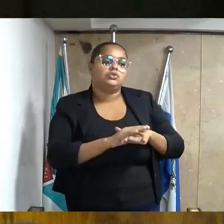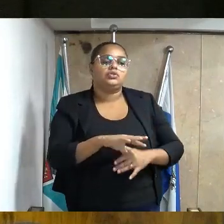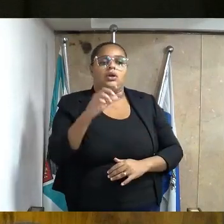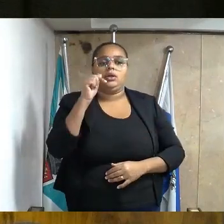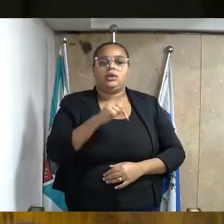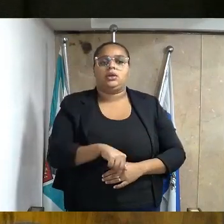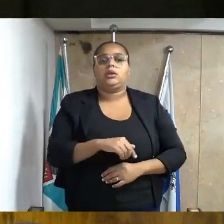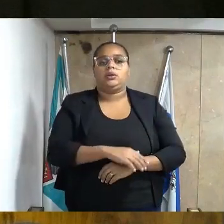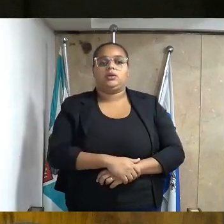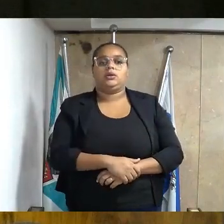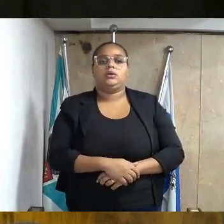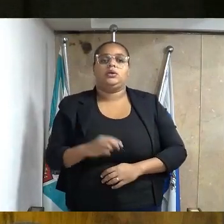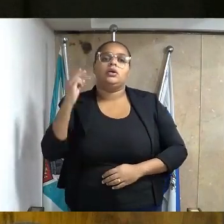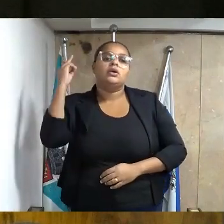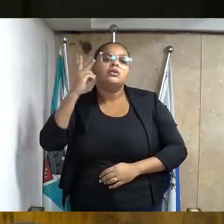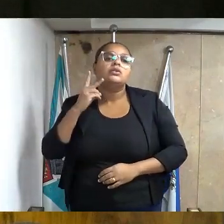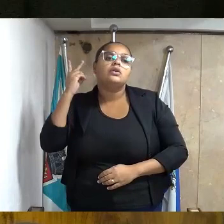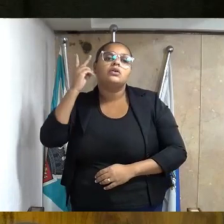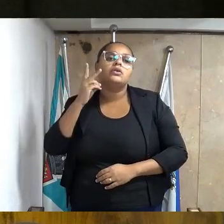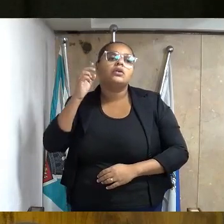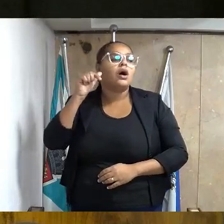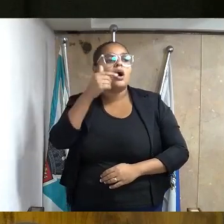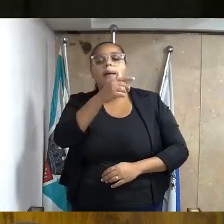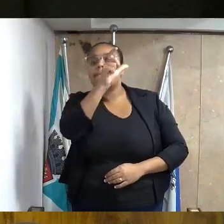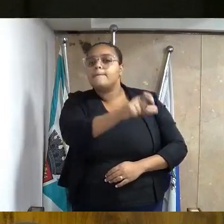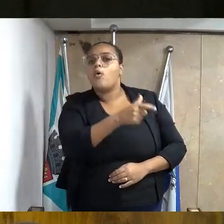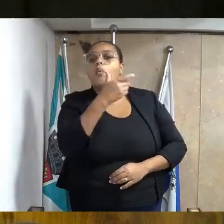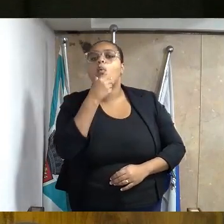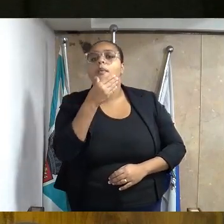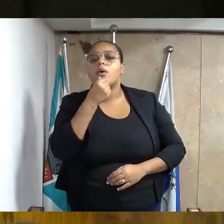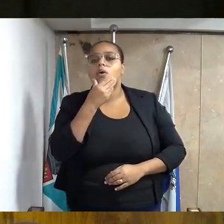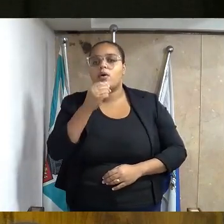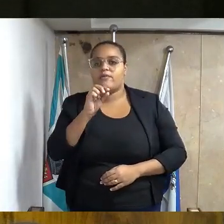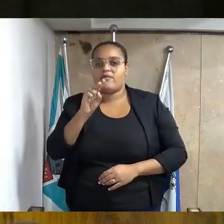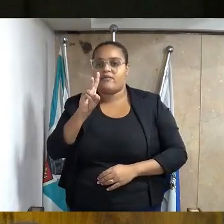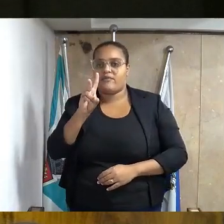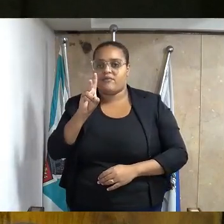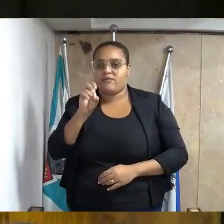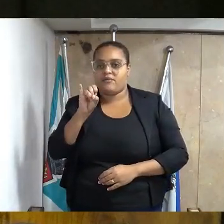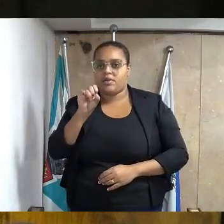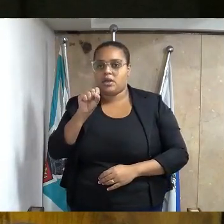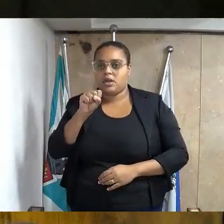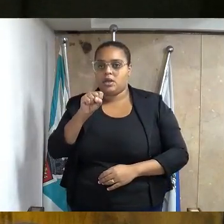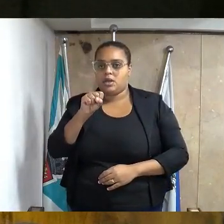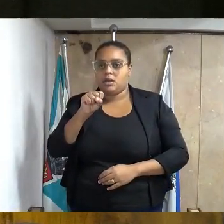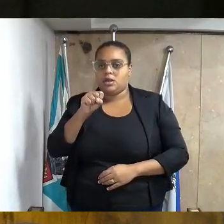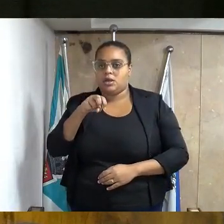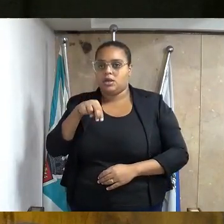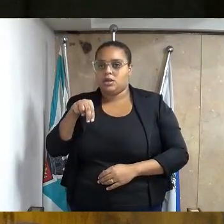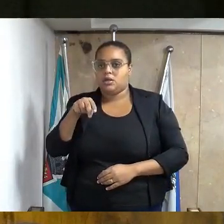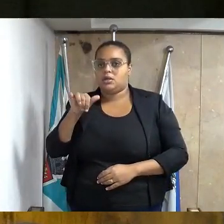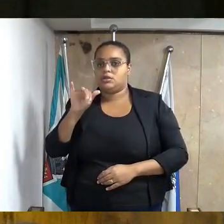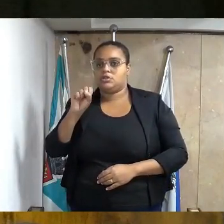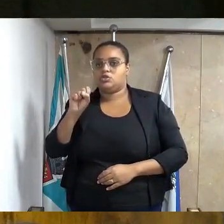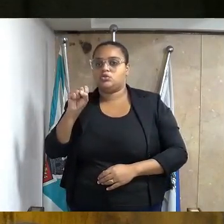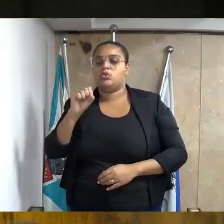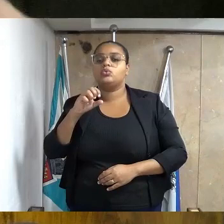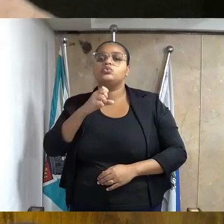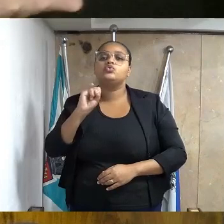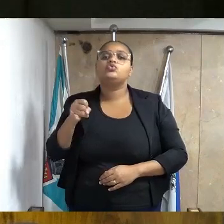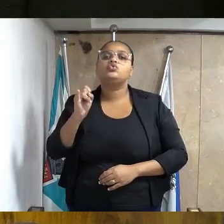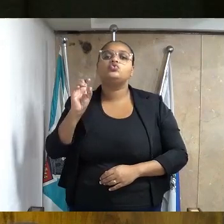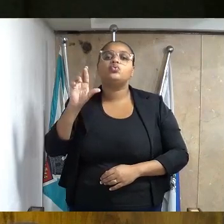casa, ao Vinícius Júnior e todas aquelas pessoas que de uma forma bem clara, né, têm a coragem